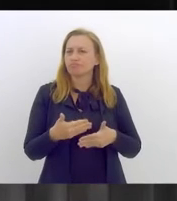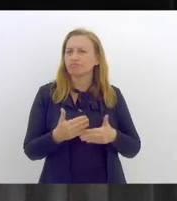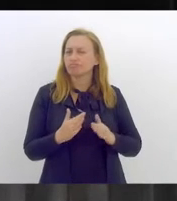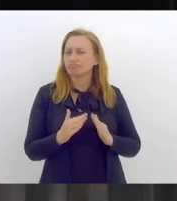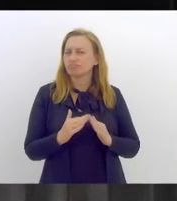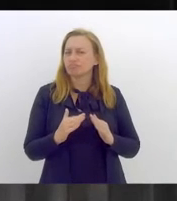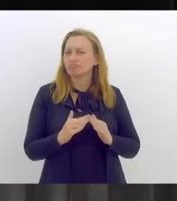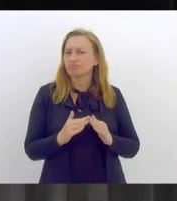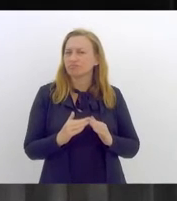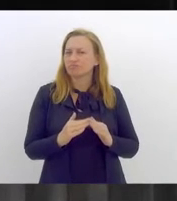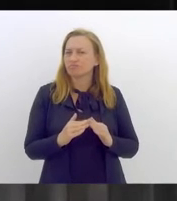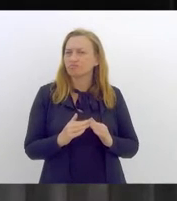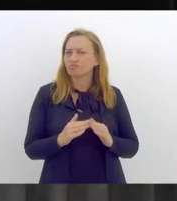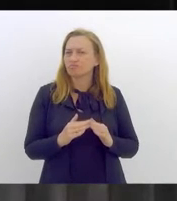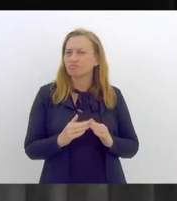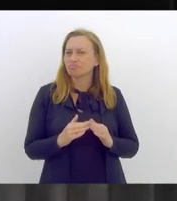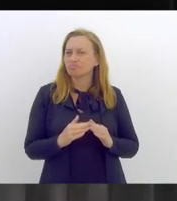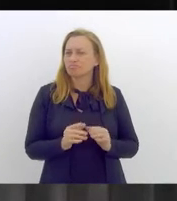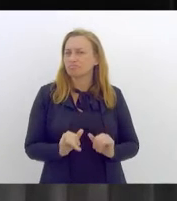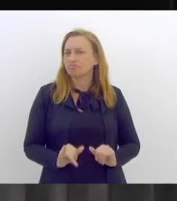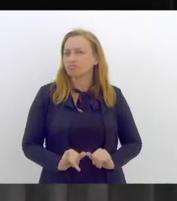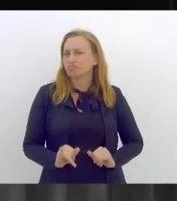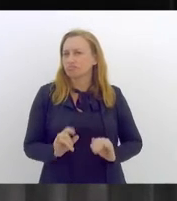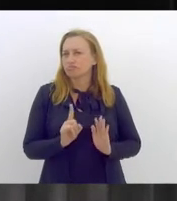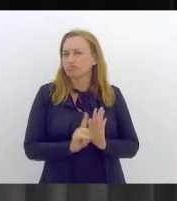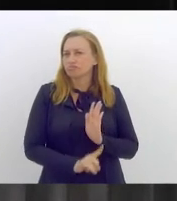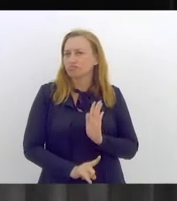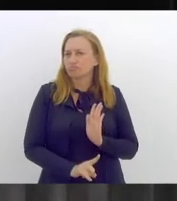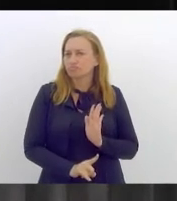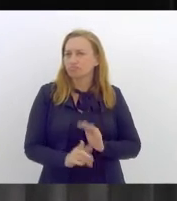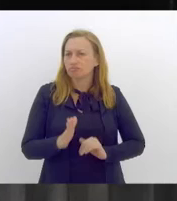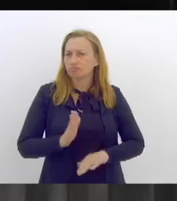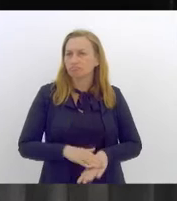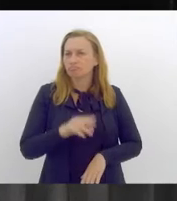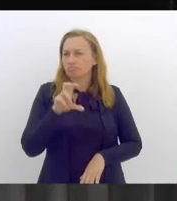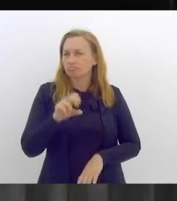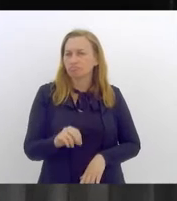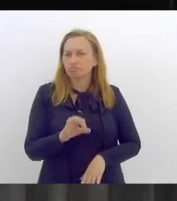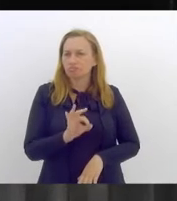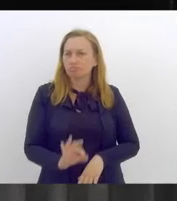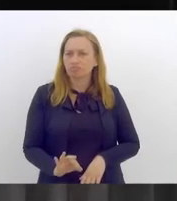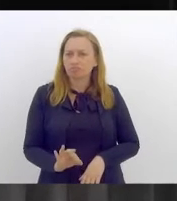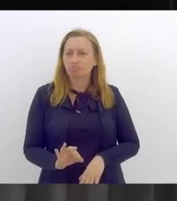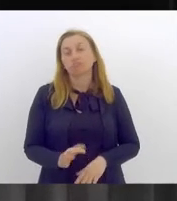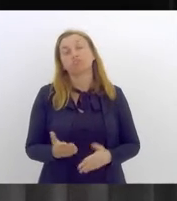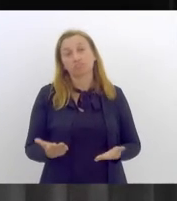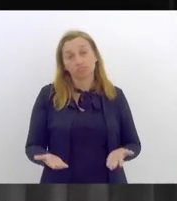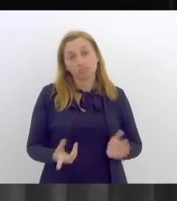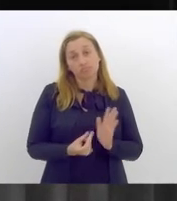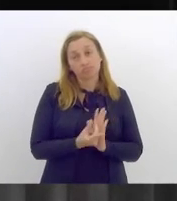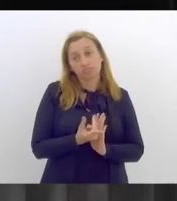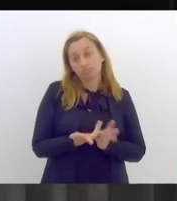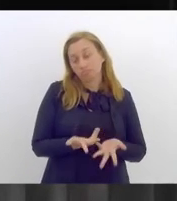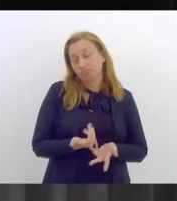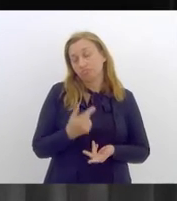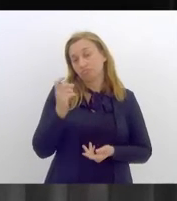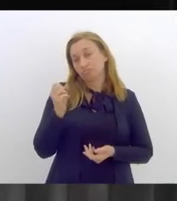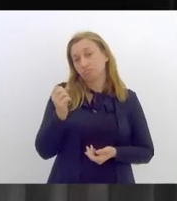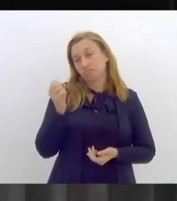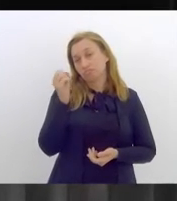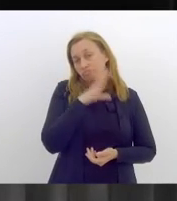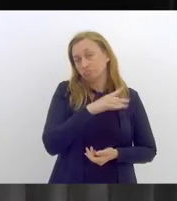no Estado do Rio de Janeiro vai sofrer uma redução de mais de 50% no seu orçamento. Isso é um absurdo quando você tem